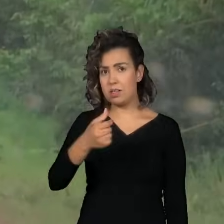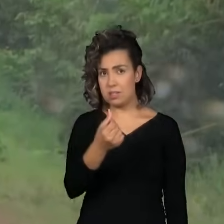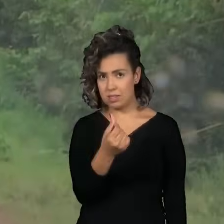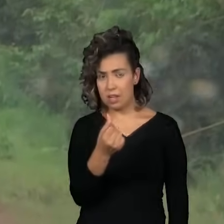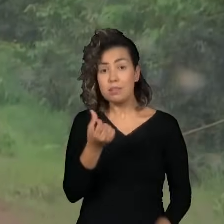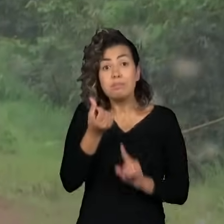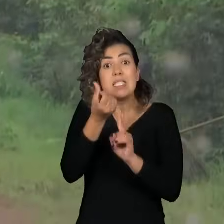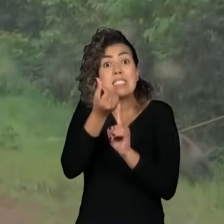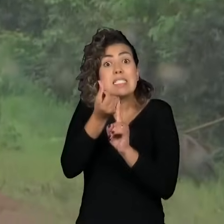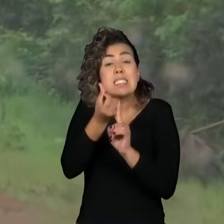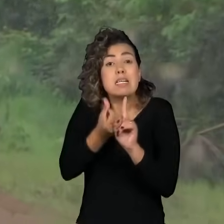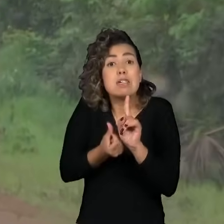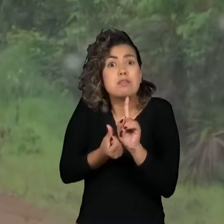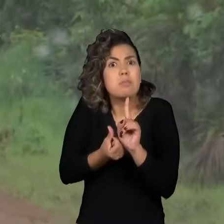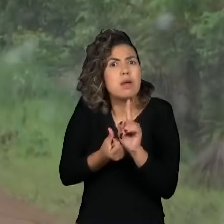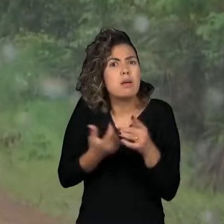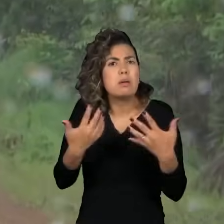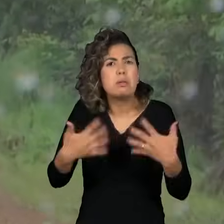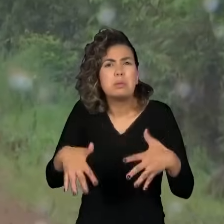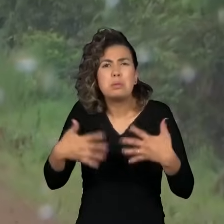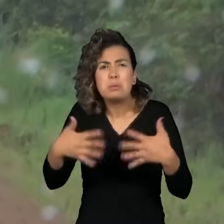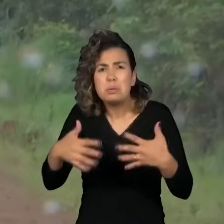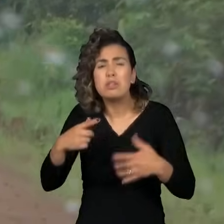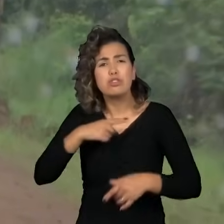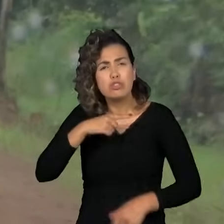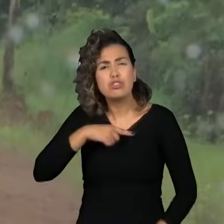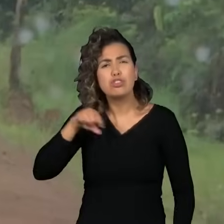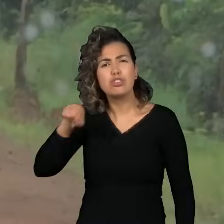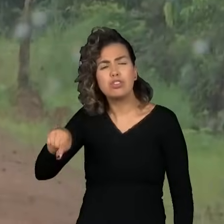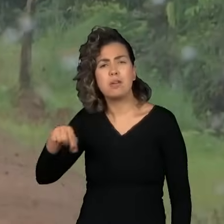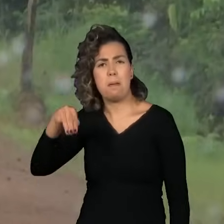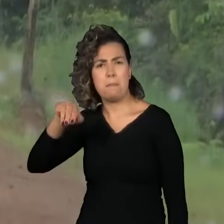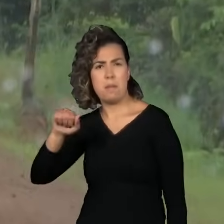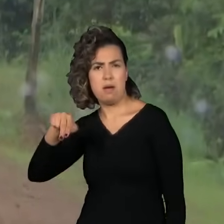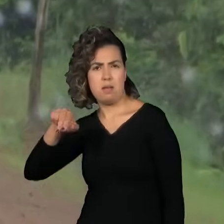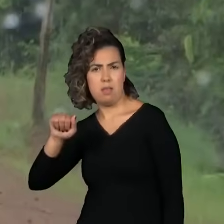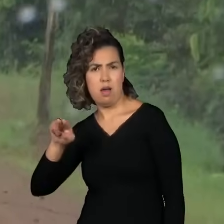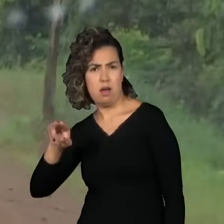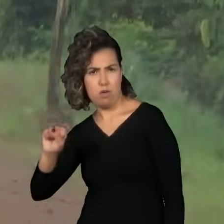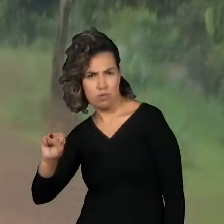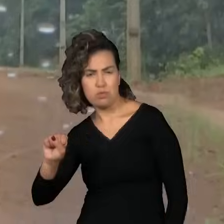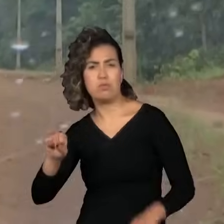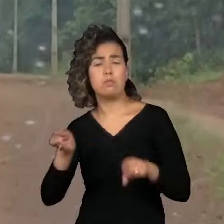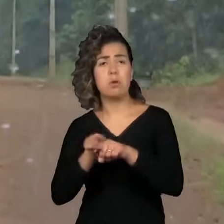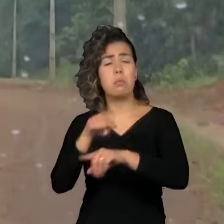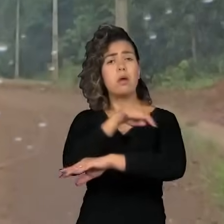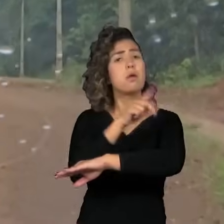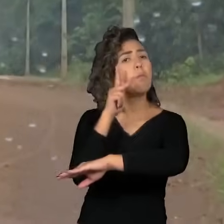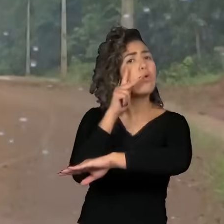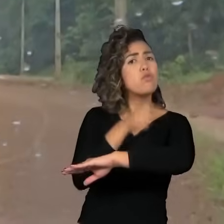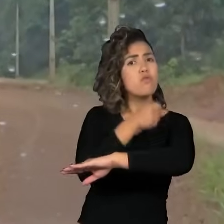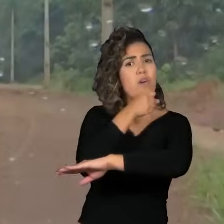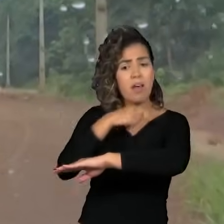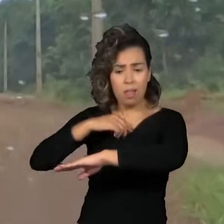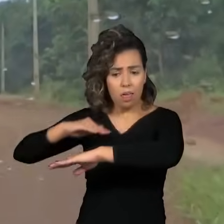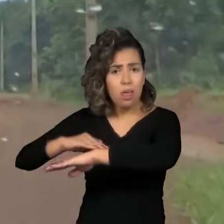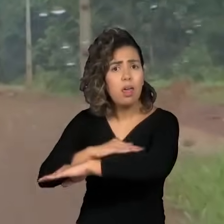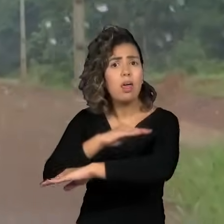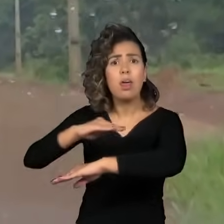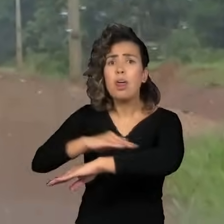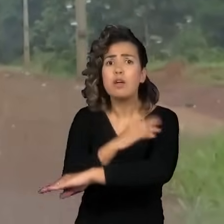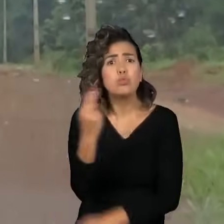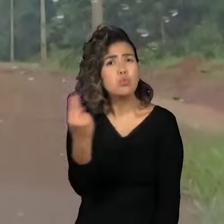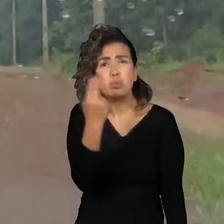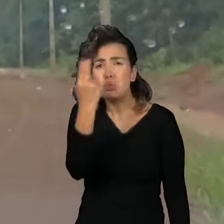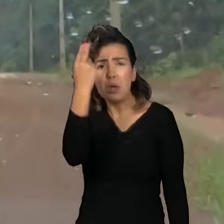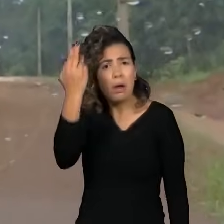6 meses do ano, vários trechos entre Manaus e Porto Velho ficam intrafegáveis. Acelerar a recuperação da